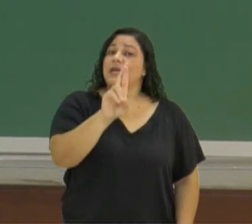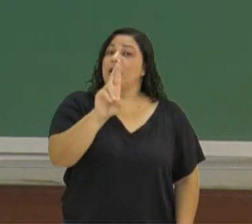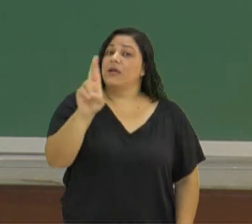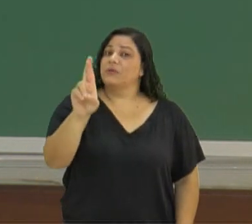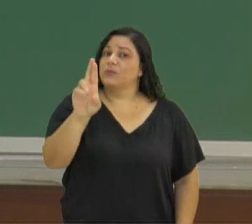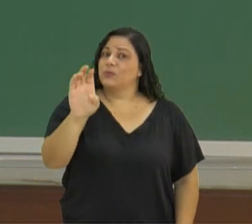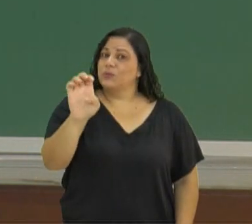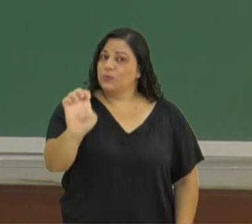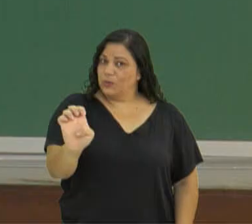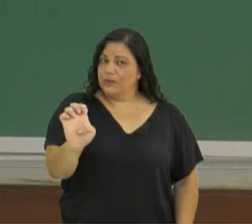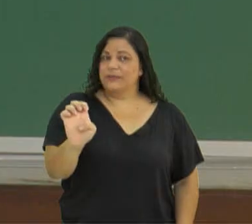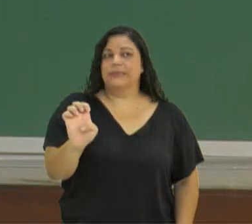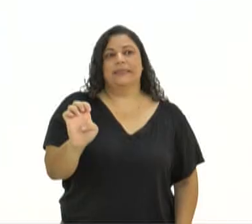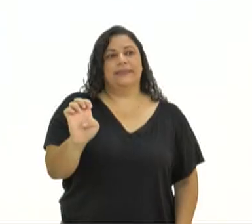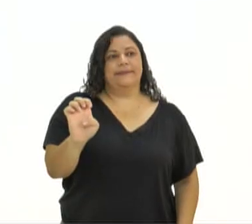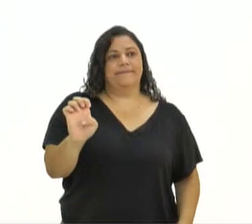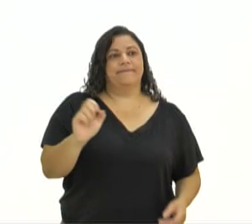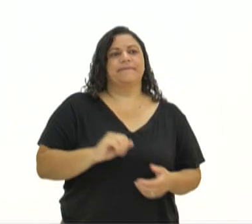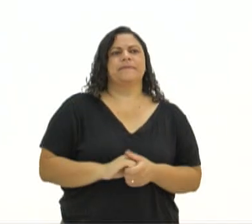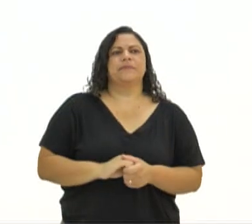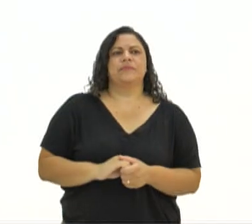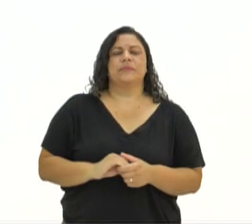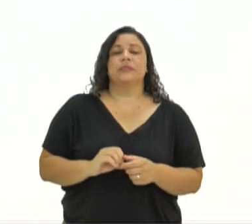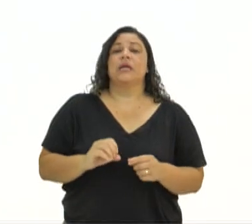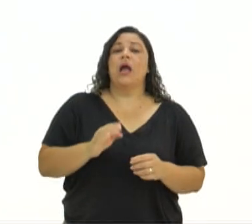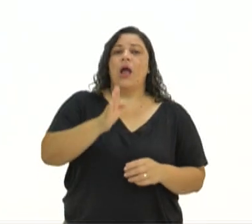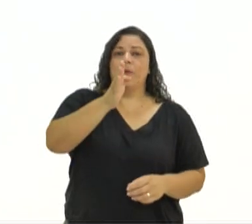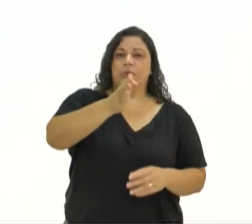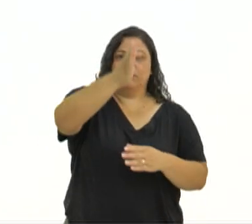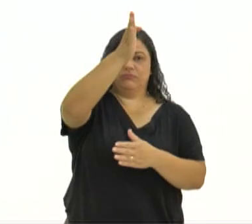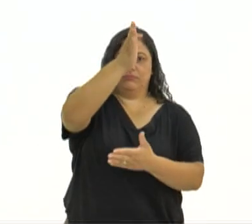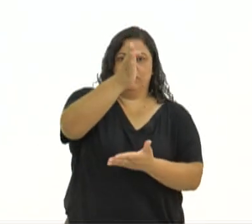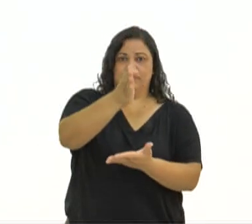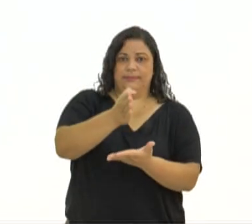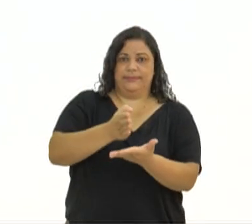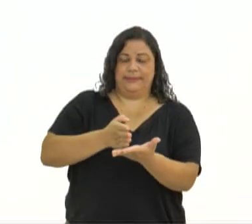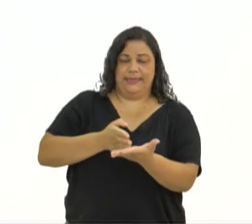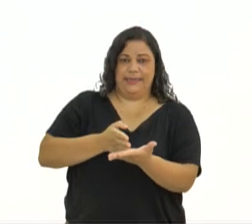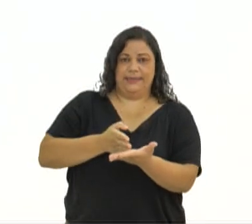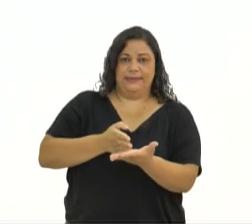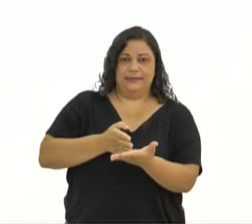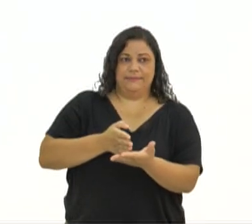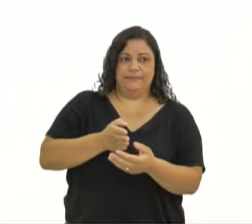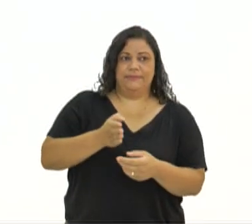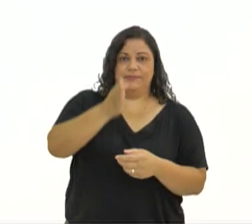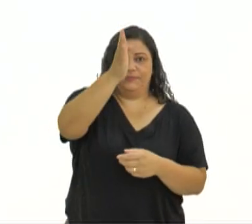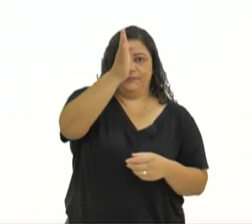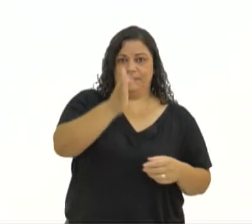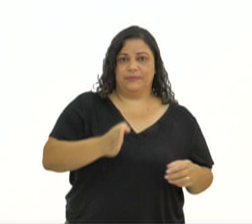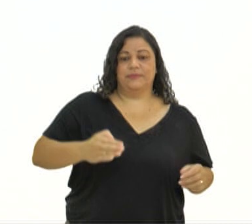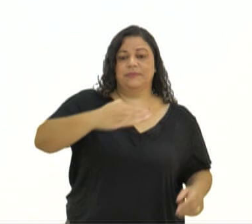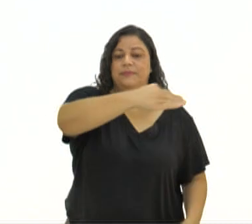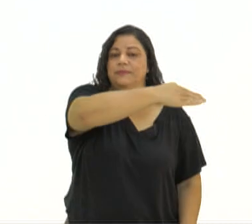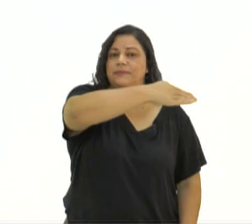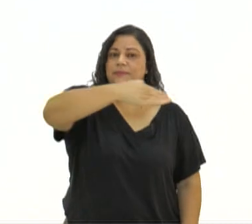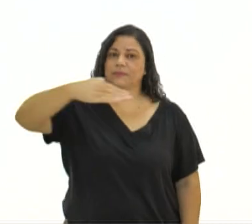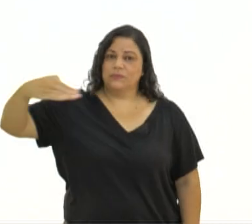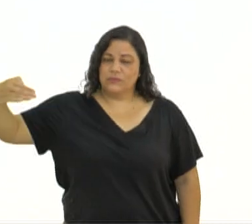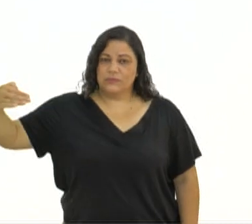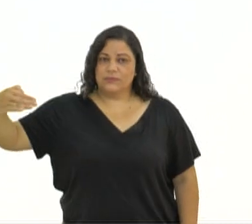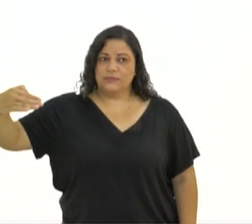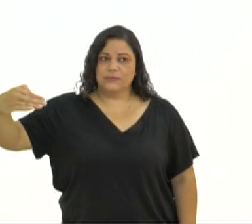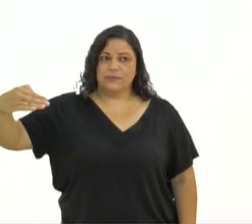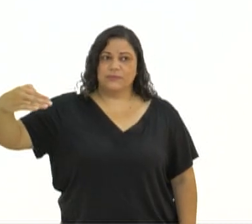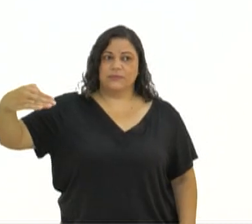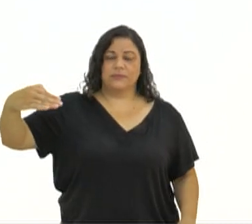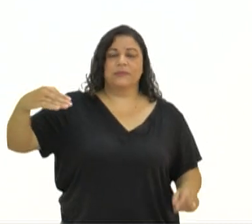importante, porque ela pode se movimentar em linhas retas, tanto na vertical, quanto na